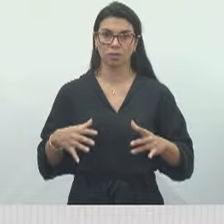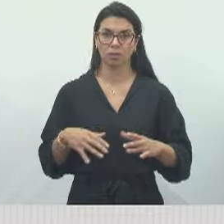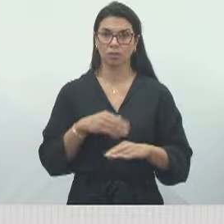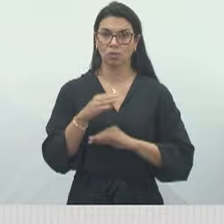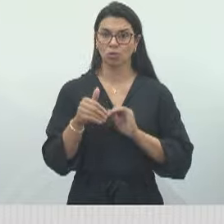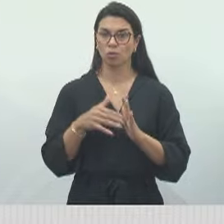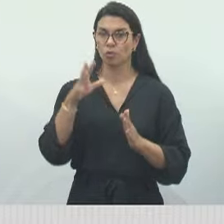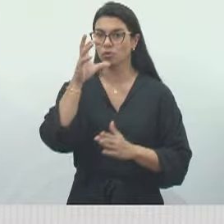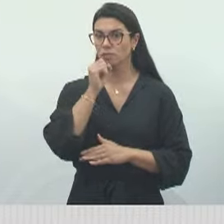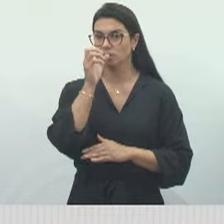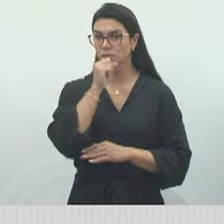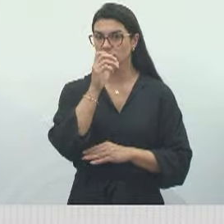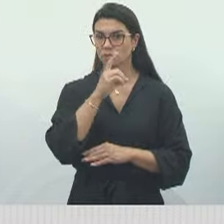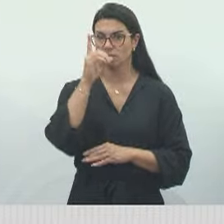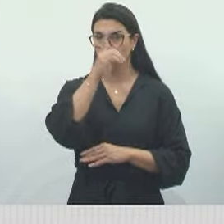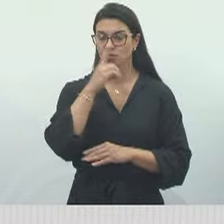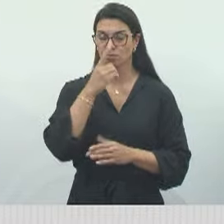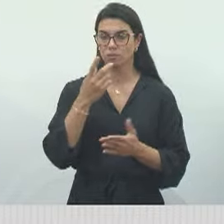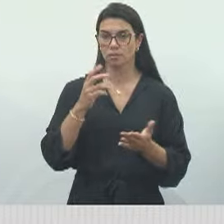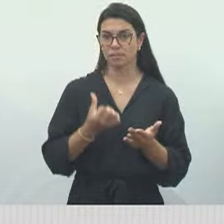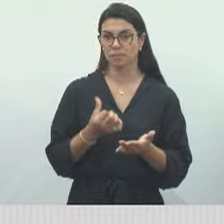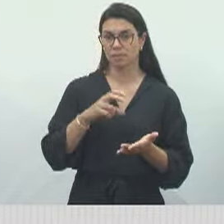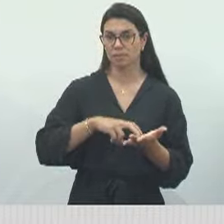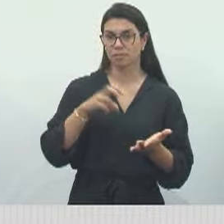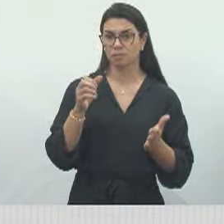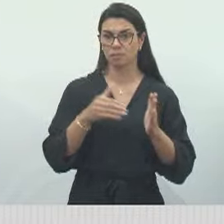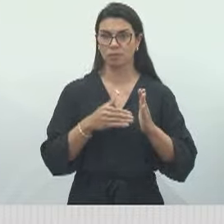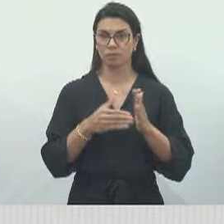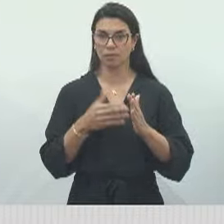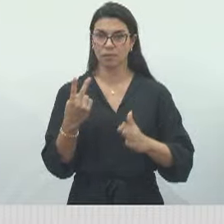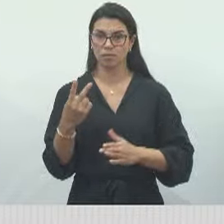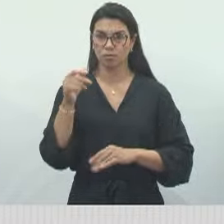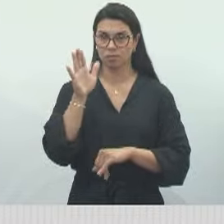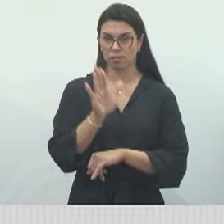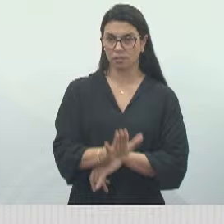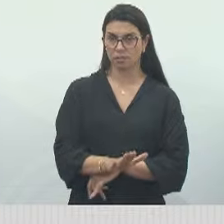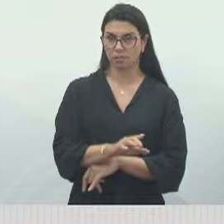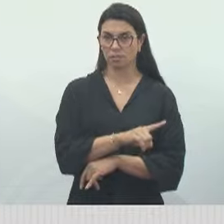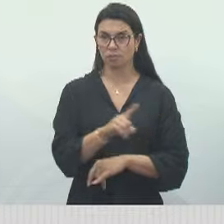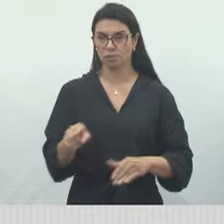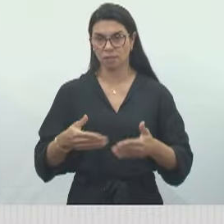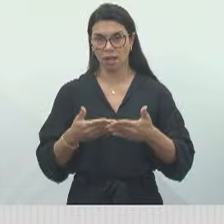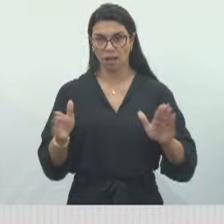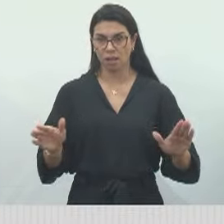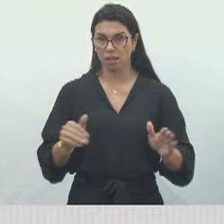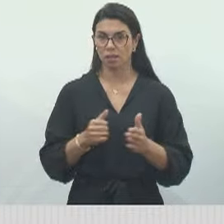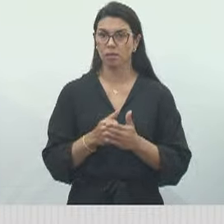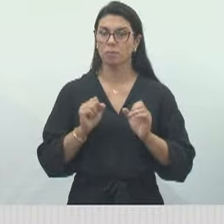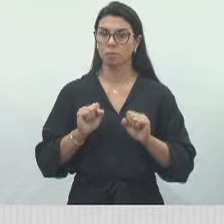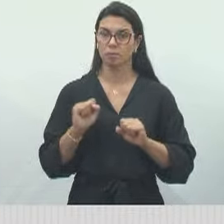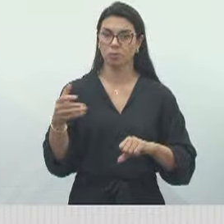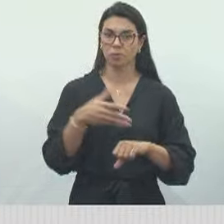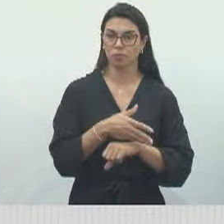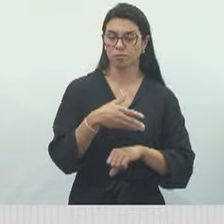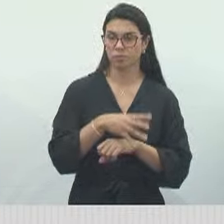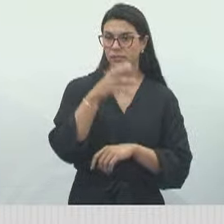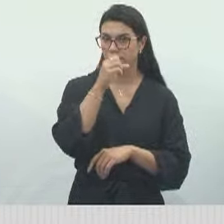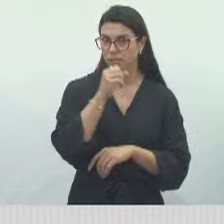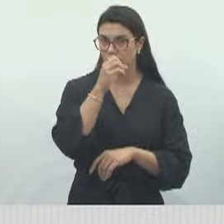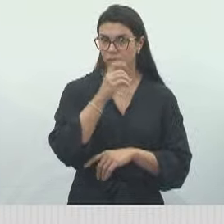os sábados, das 6 da manhã até as 14 horas, tá bom? Então, todo sábado e domingo você